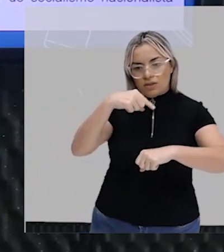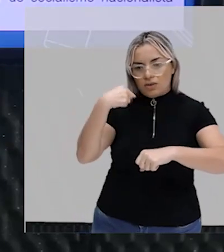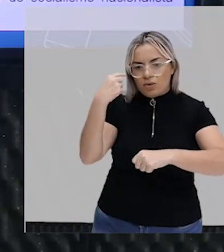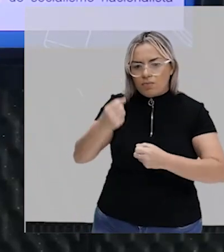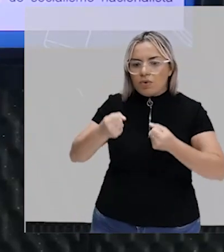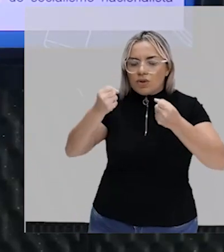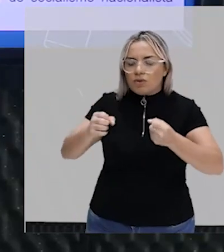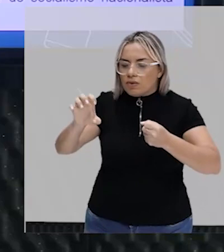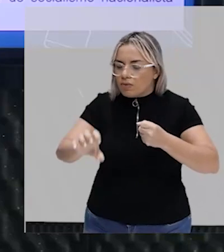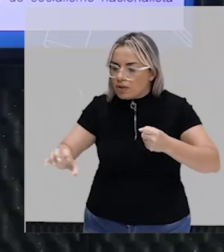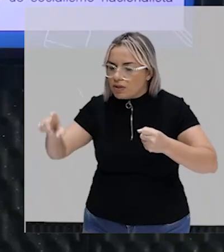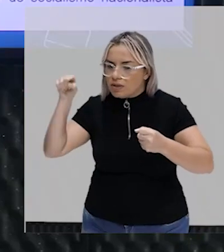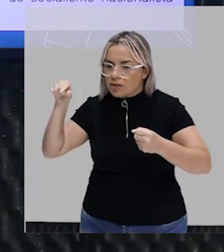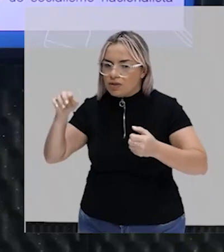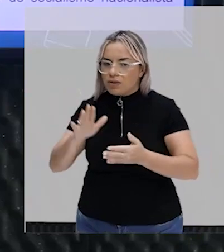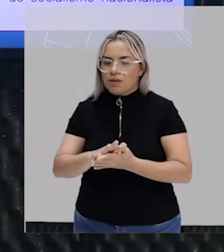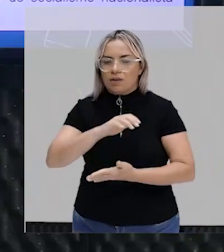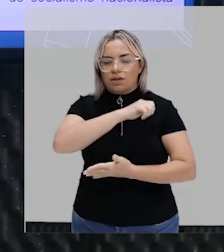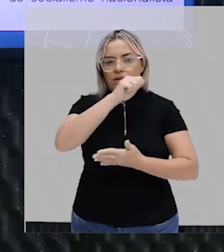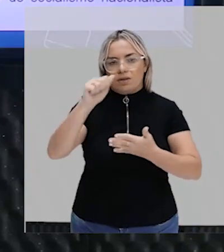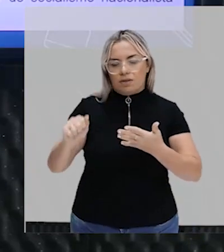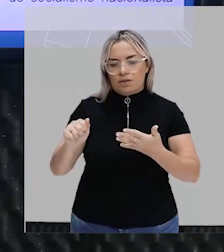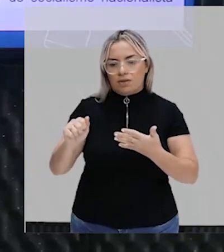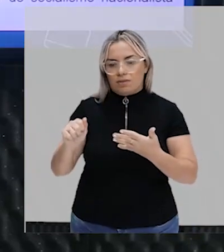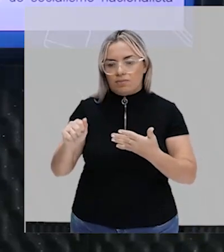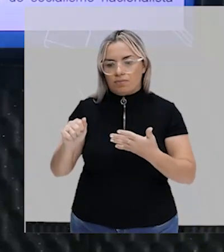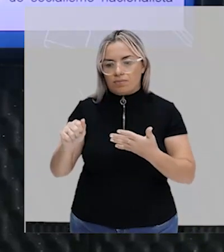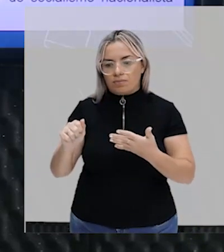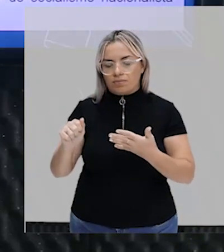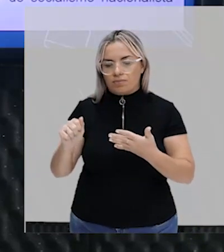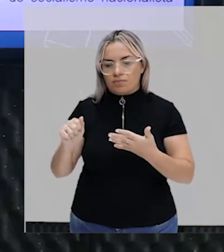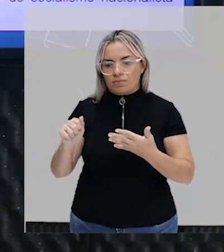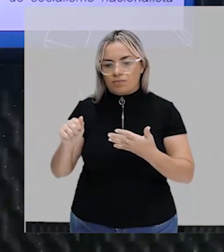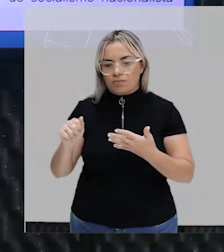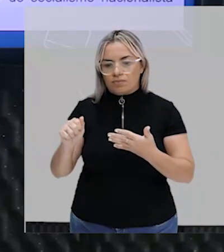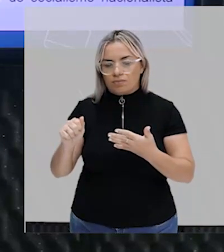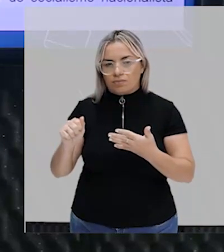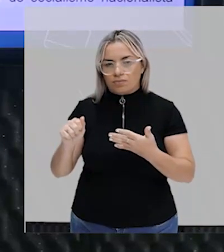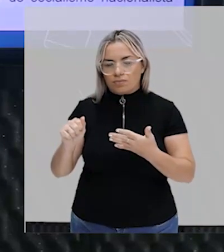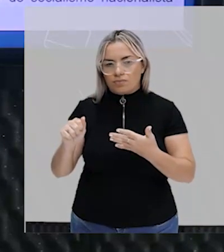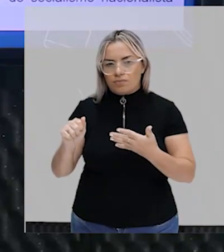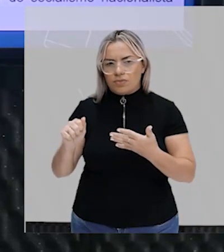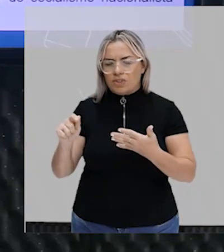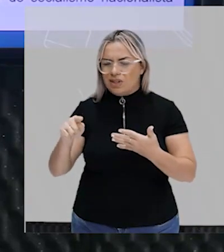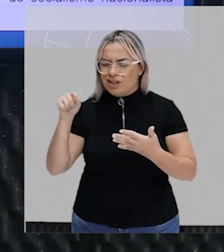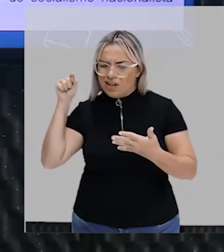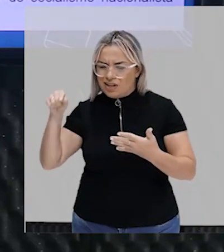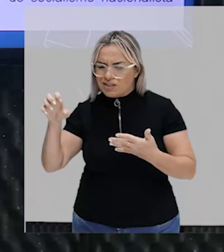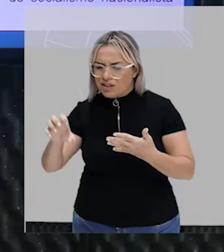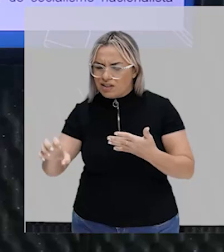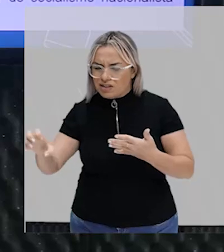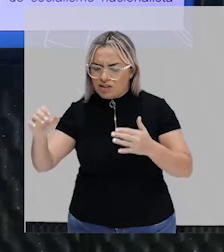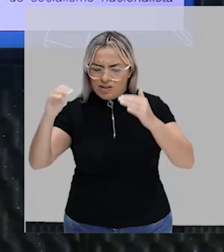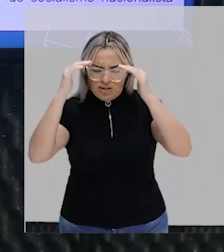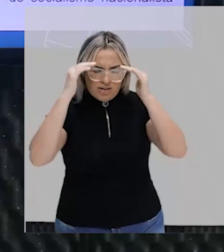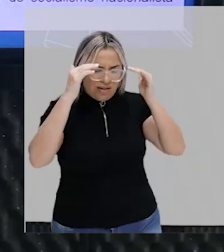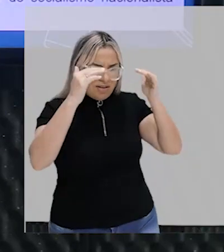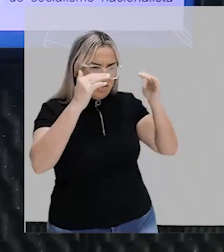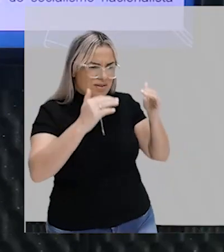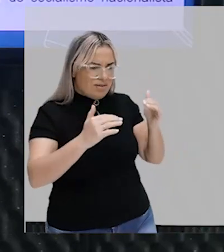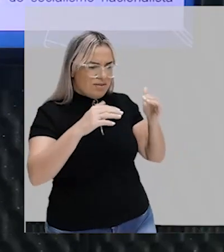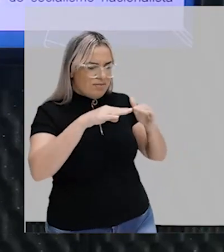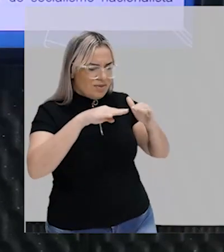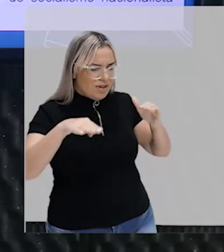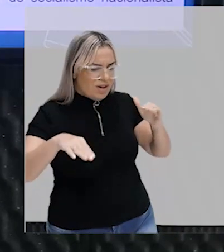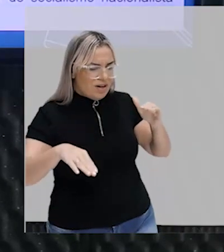um estado totalmente subordinado ao governo espanhol? Não é, galera, tá certo? Lembrando que a região